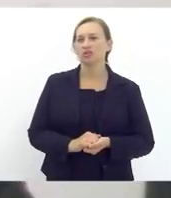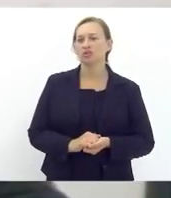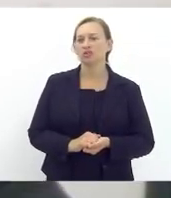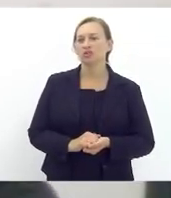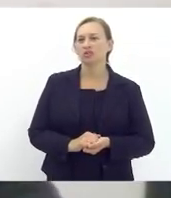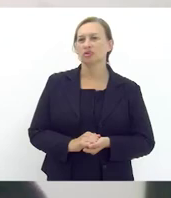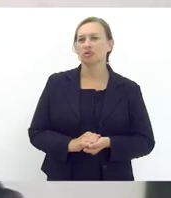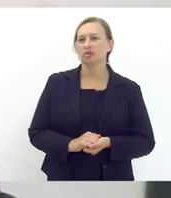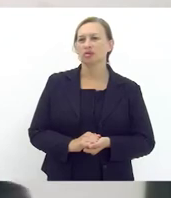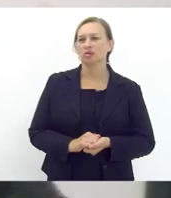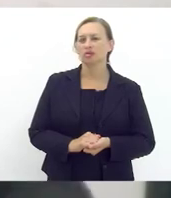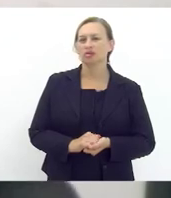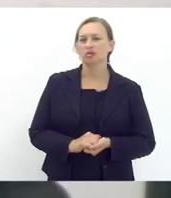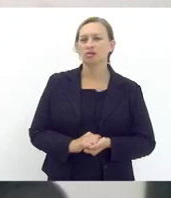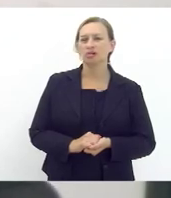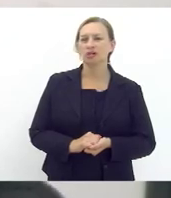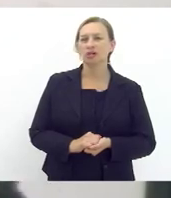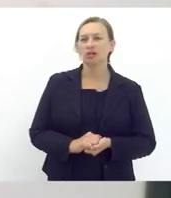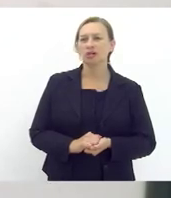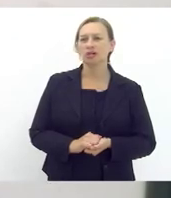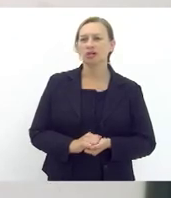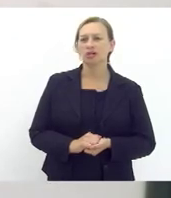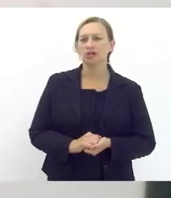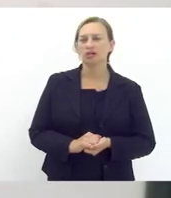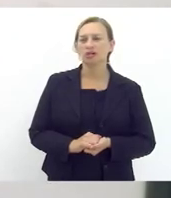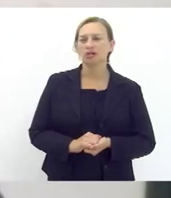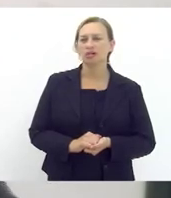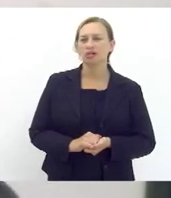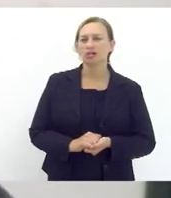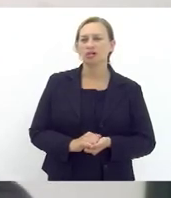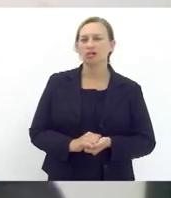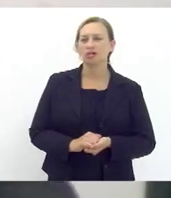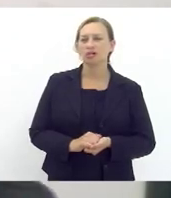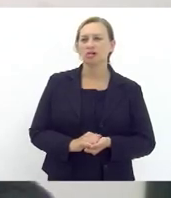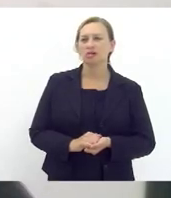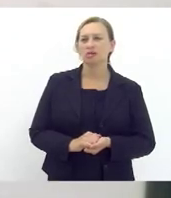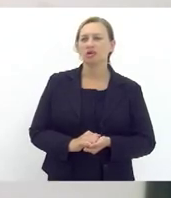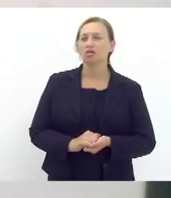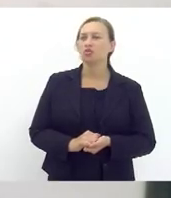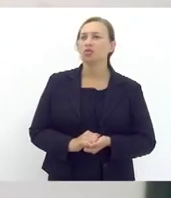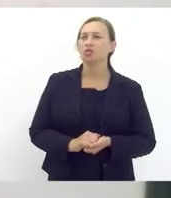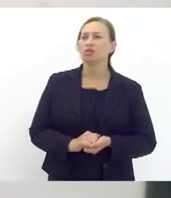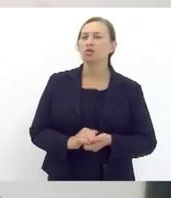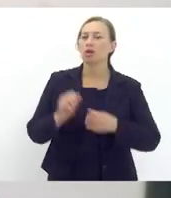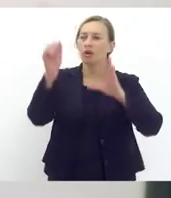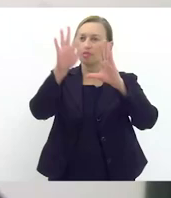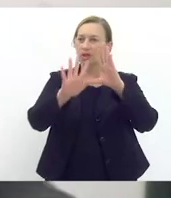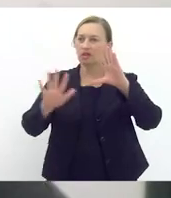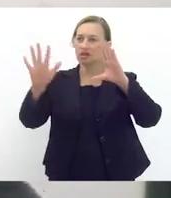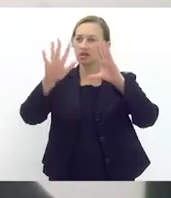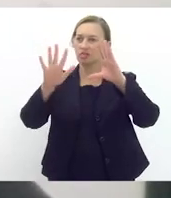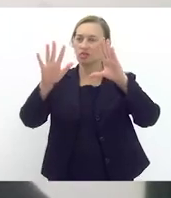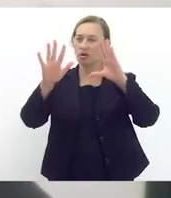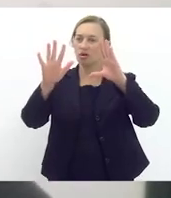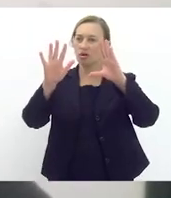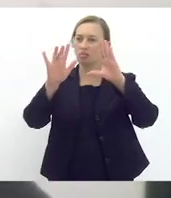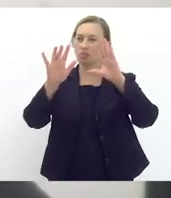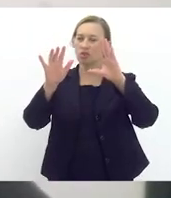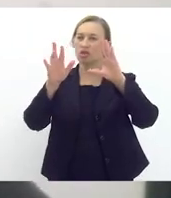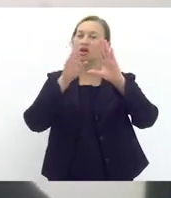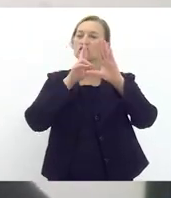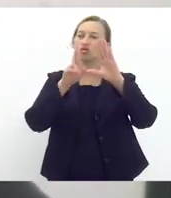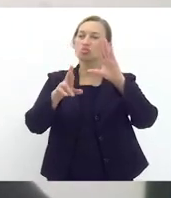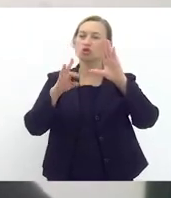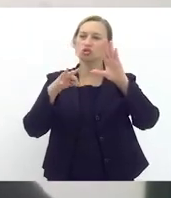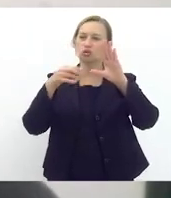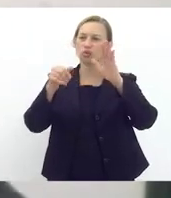Depende de quem preenche a plataforma a garantia do repasse do recurso chegar